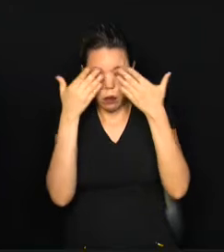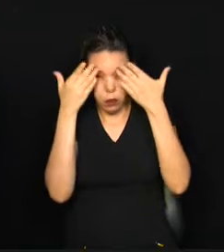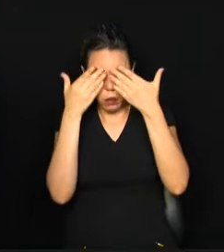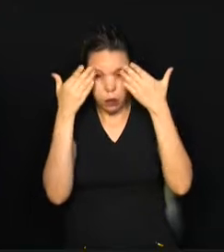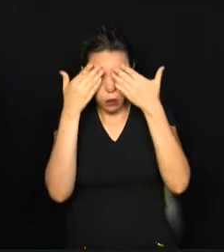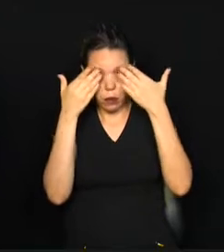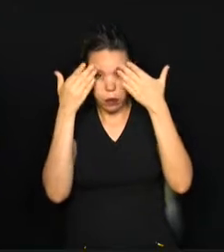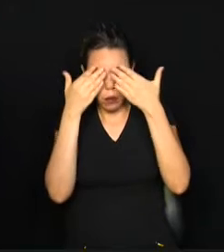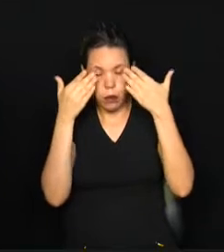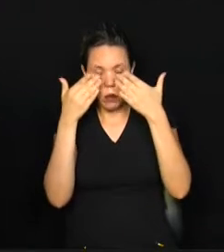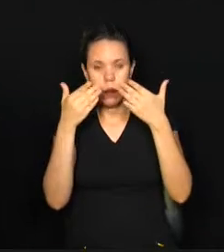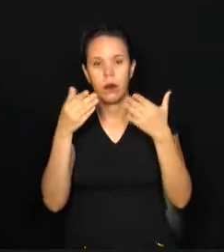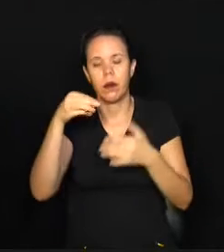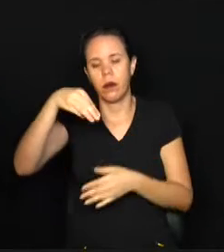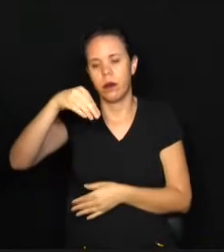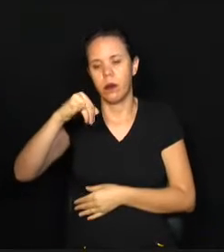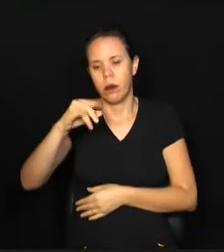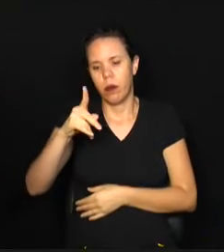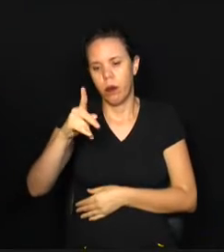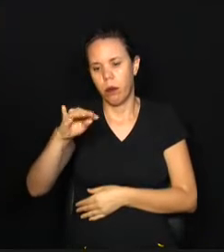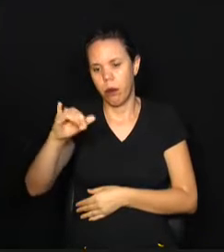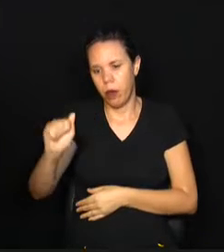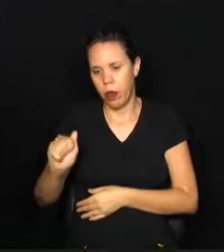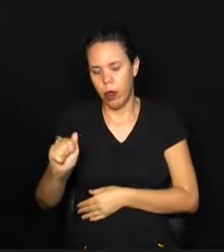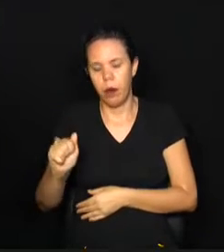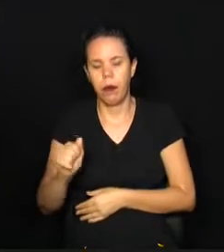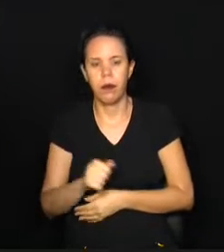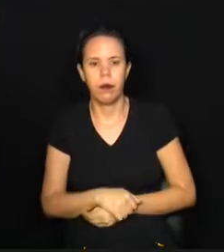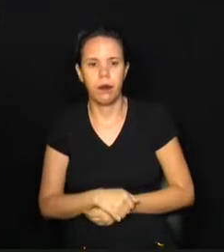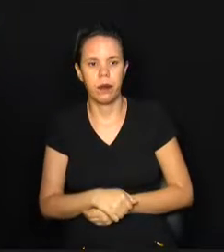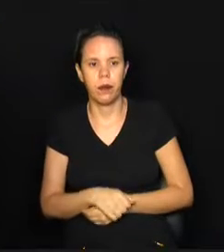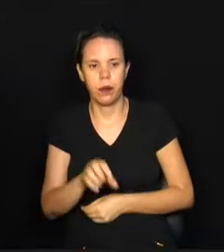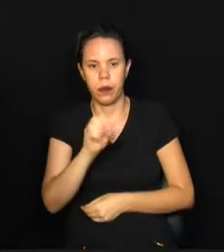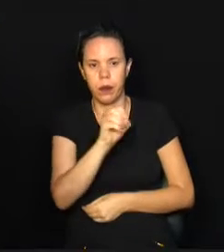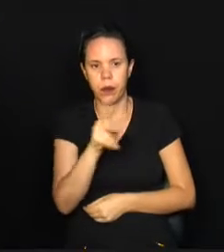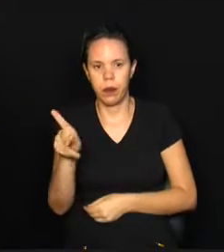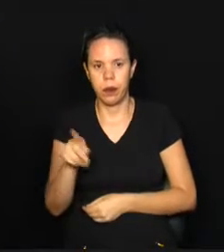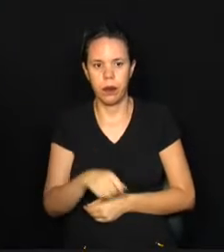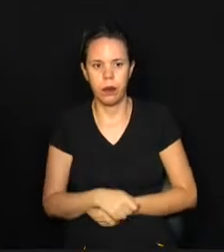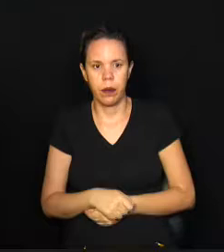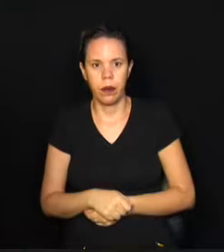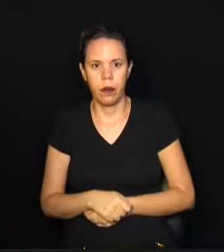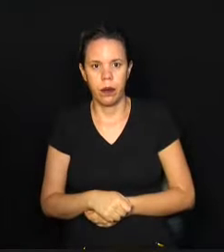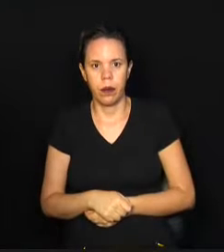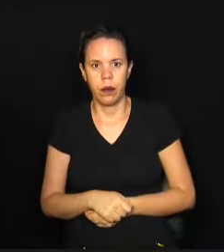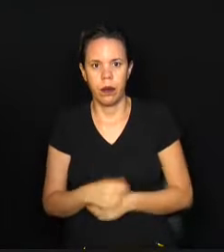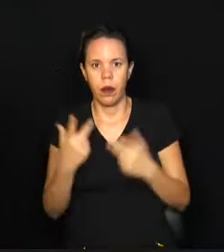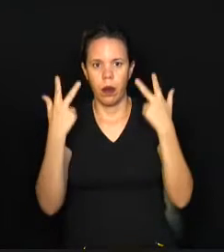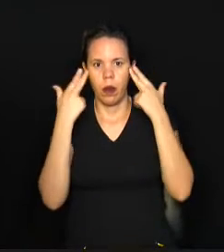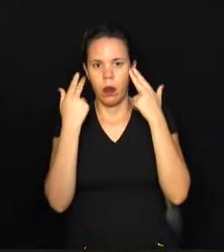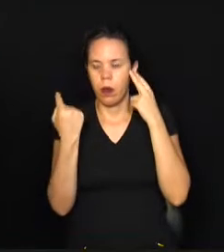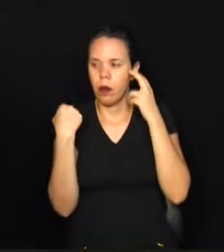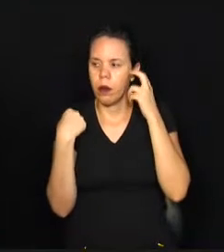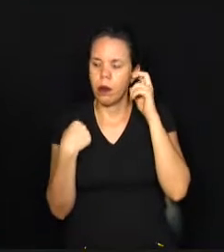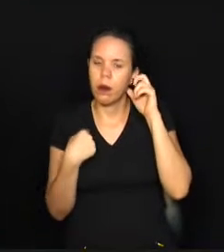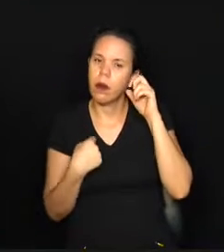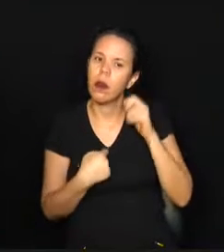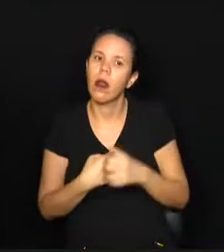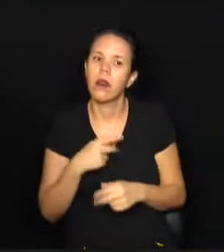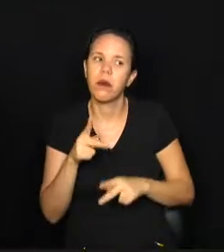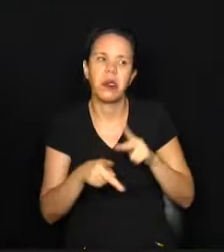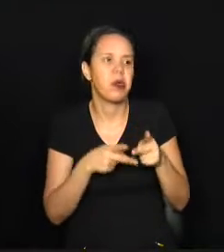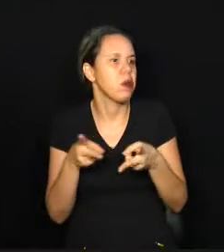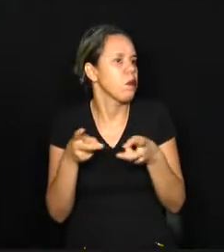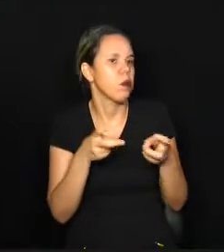uma miopia ou uma hipermetropia. A optometria era tão comum que passava